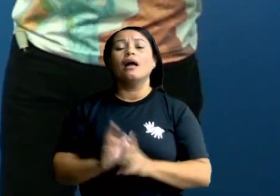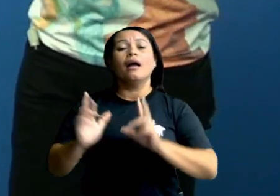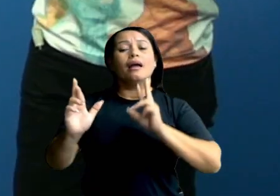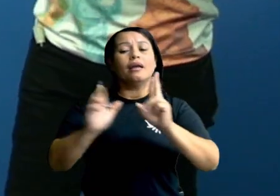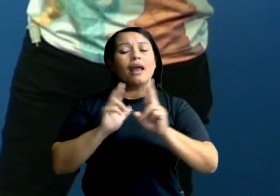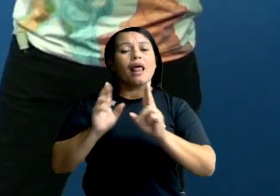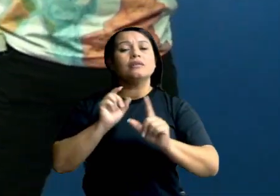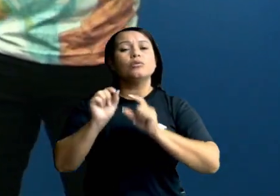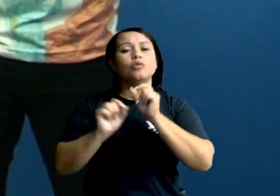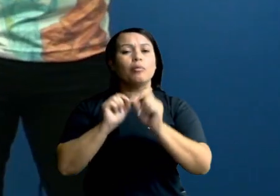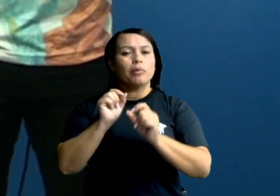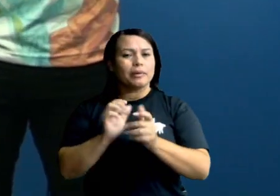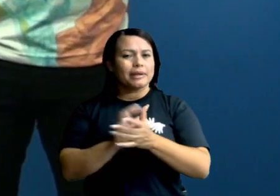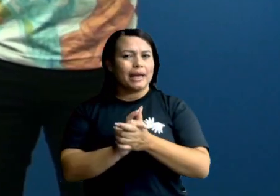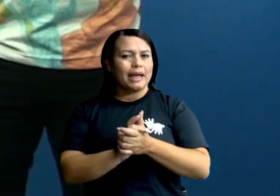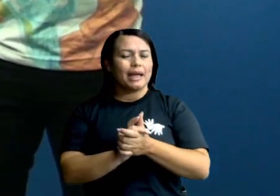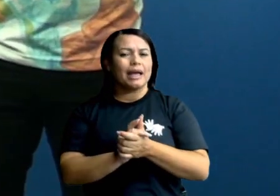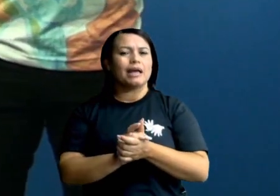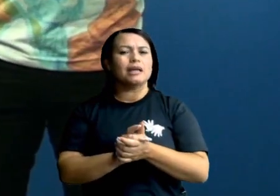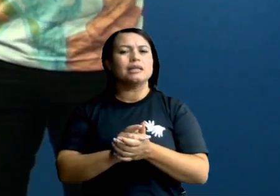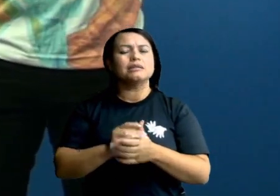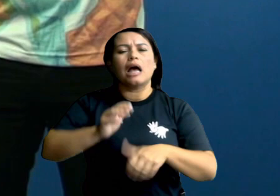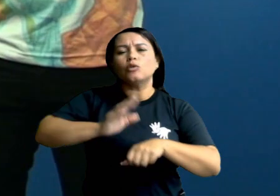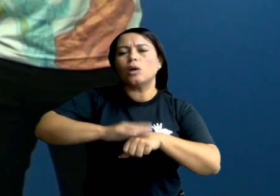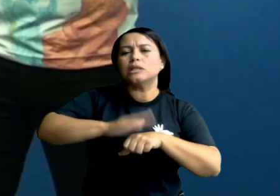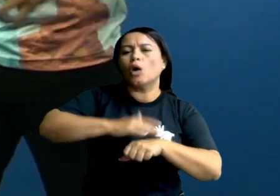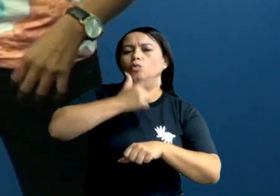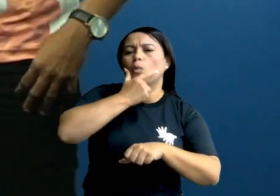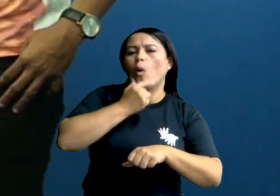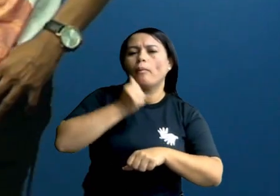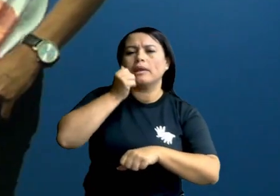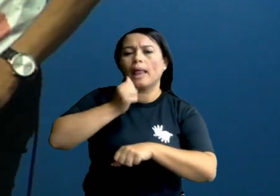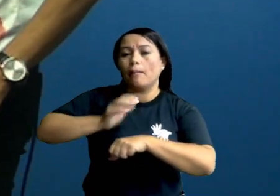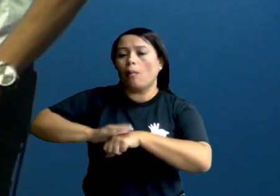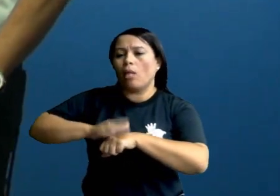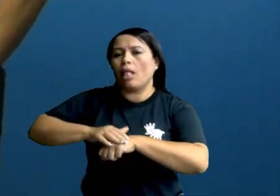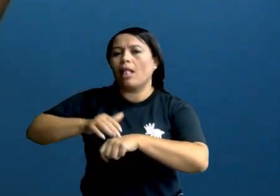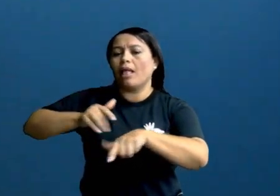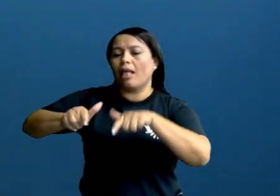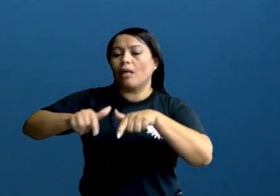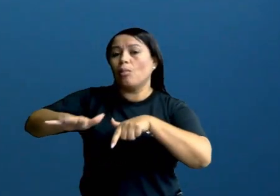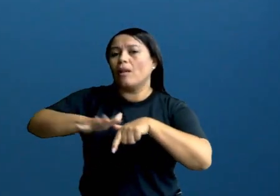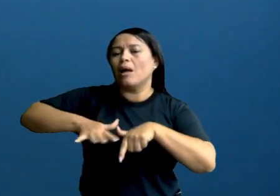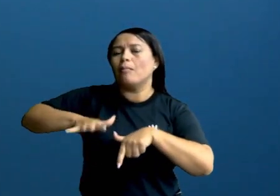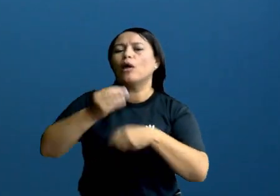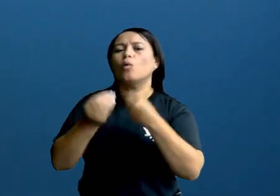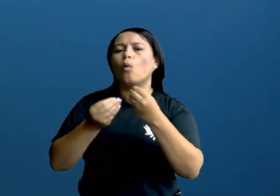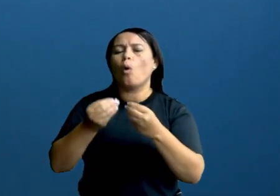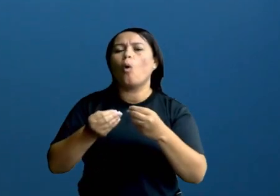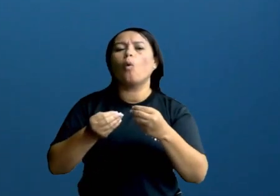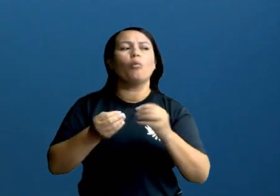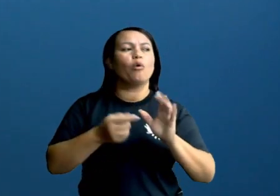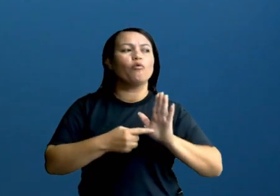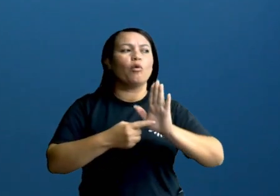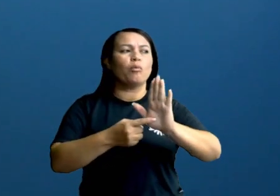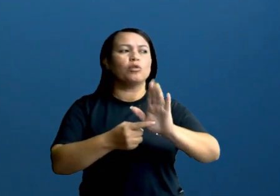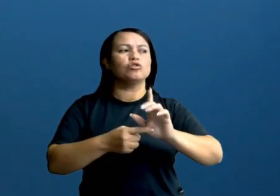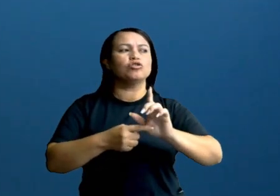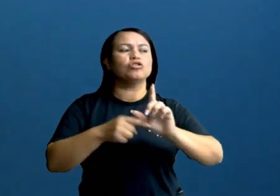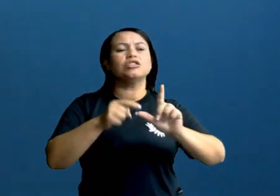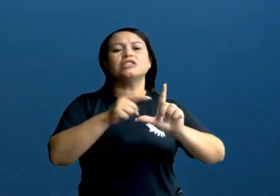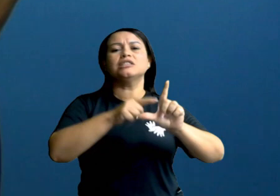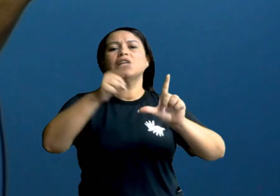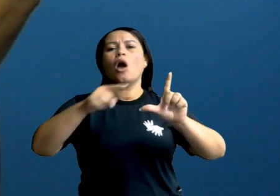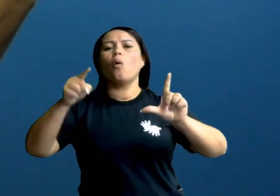a essa questão ainda da atuação da mulher e do homem no mercado de trabalho, eu trago esse gráfico aqui, né, com dados de 1992